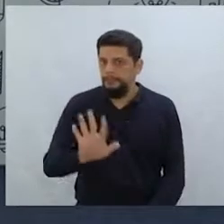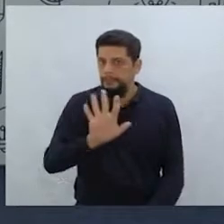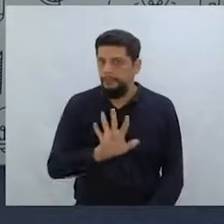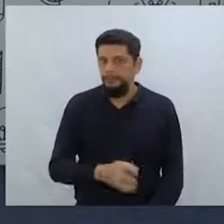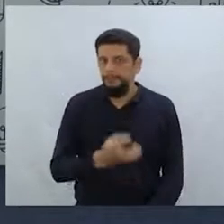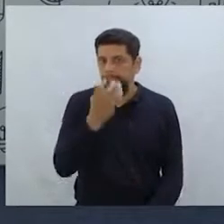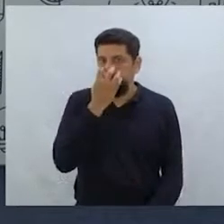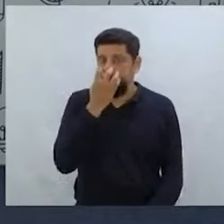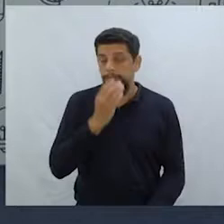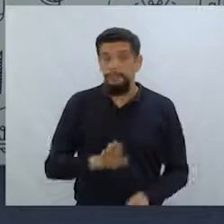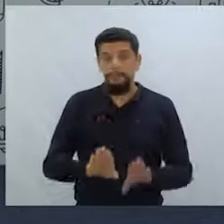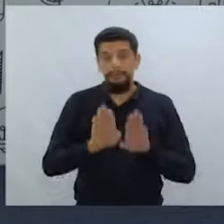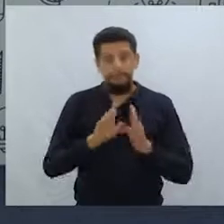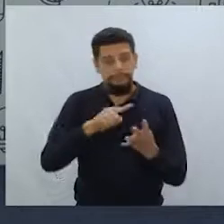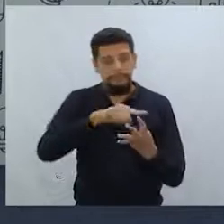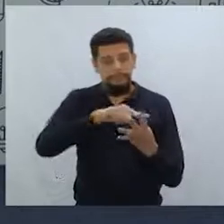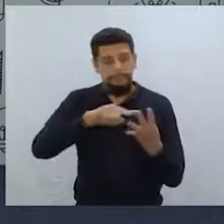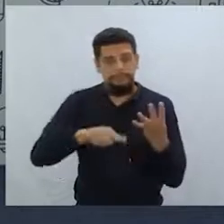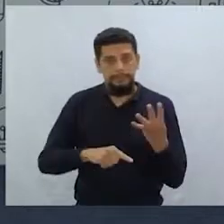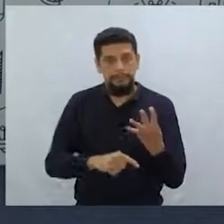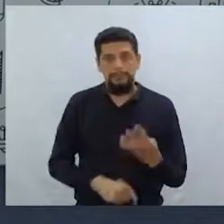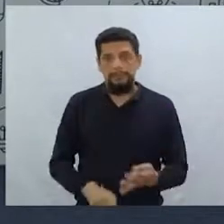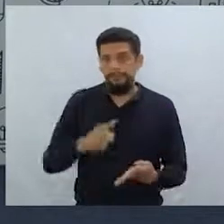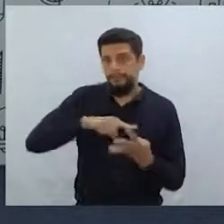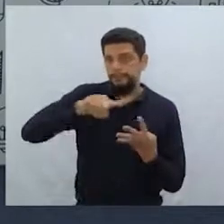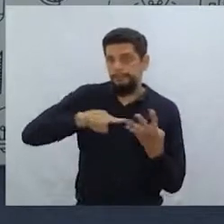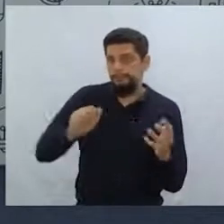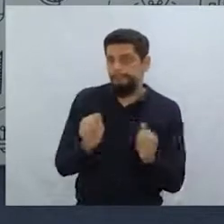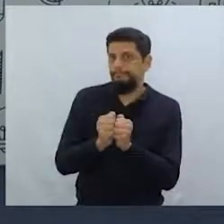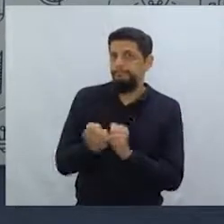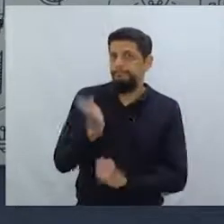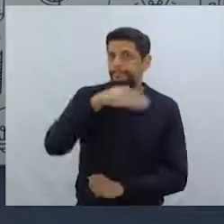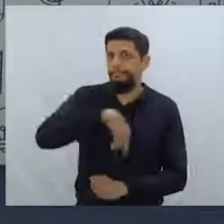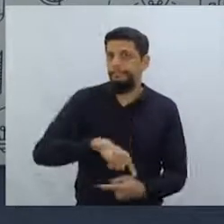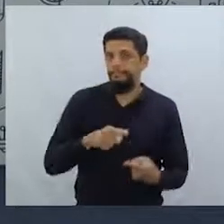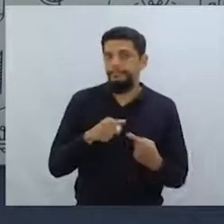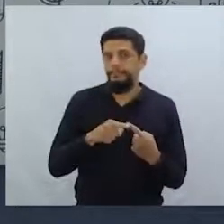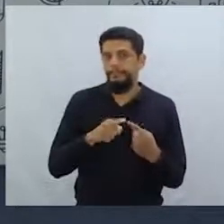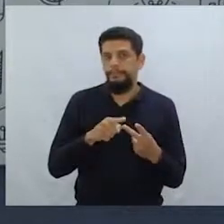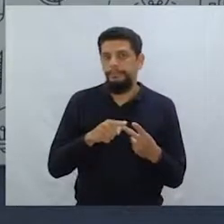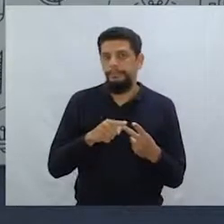figura para o cachorro, mas são 4 cachorros. Vamos contar juntos?